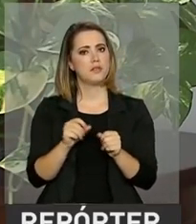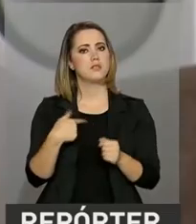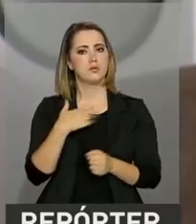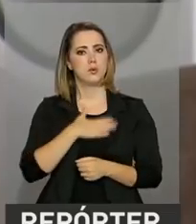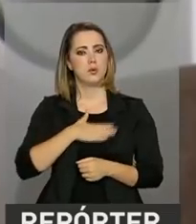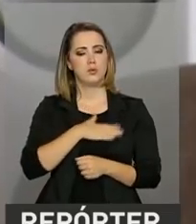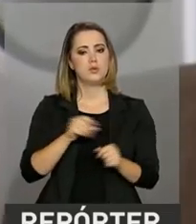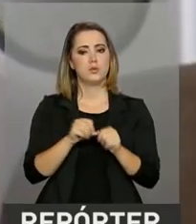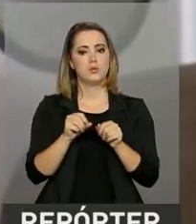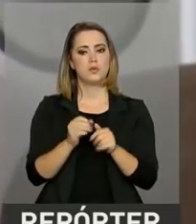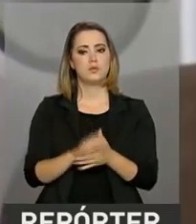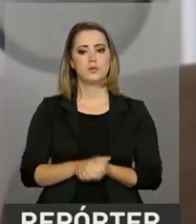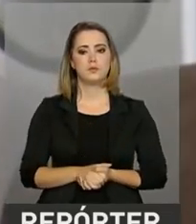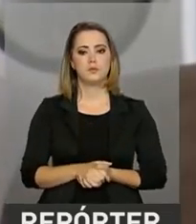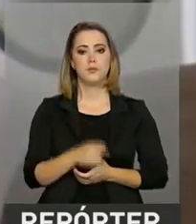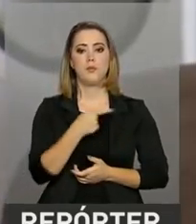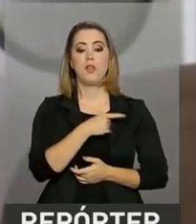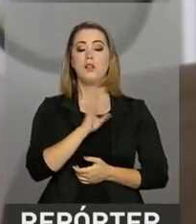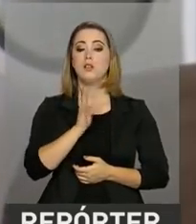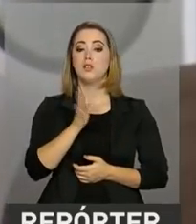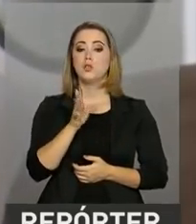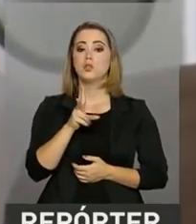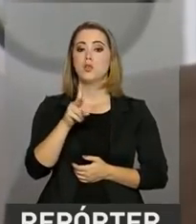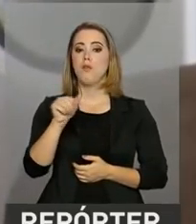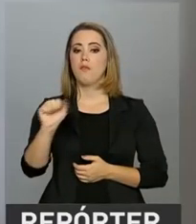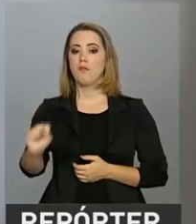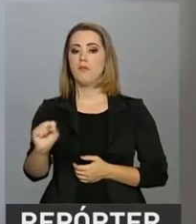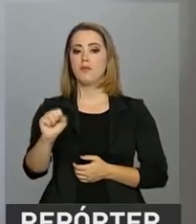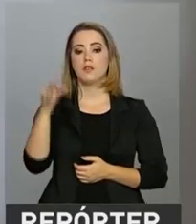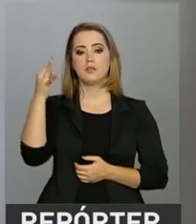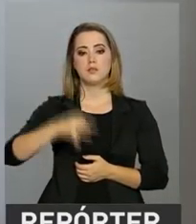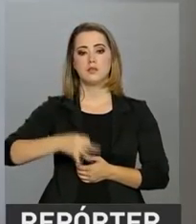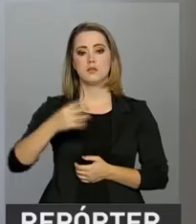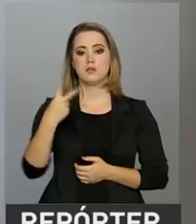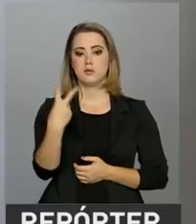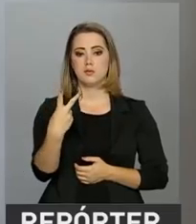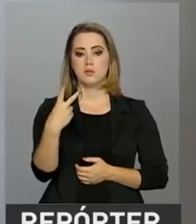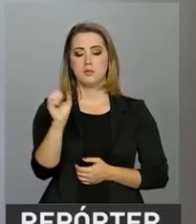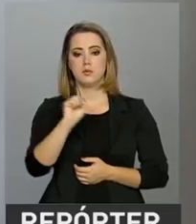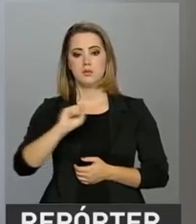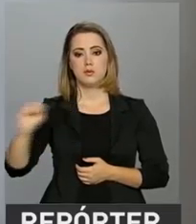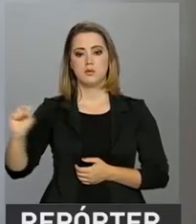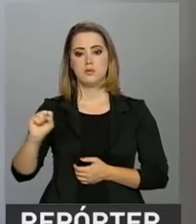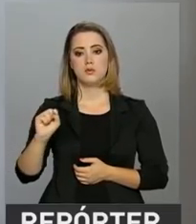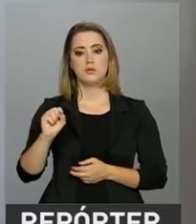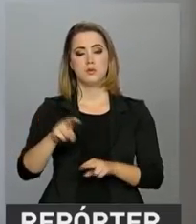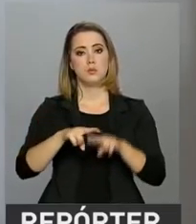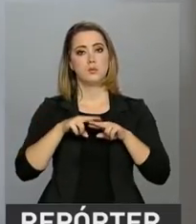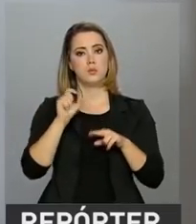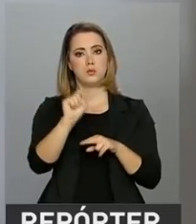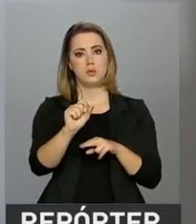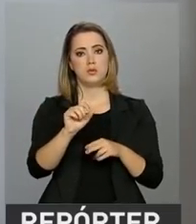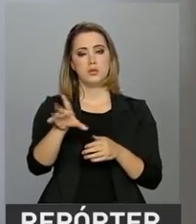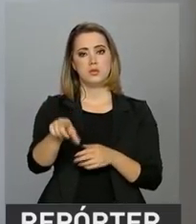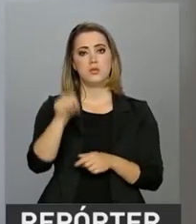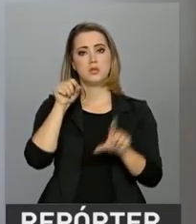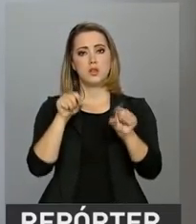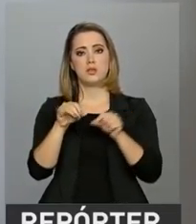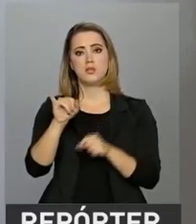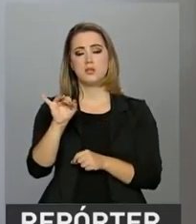fazer ele já tem vaga garantida na Universidade de Brasília para o segundo semestre isso no sistema de seleção